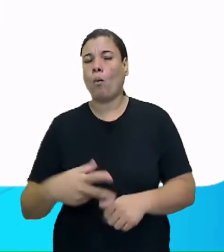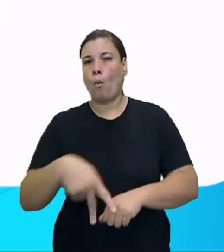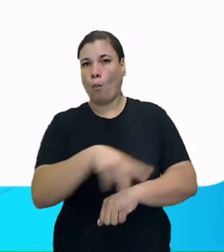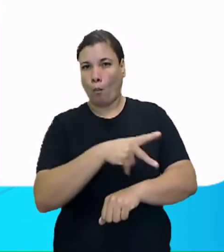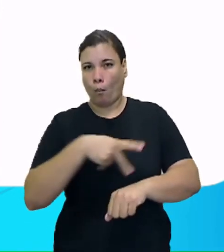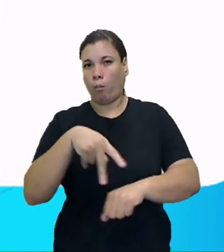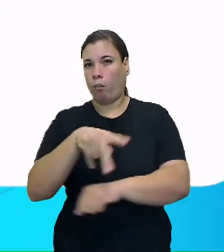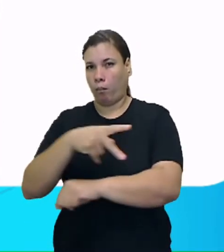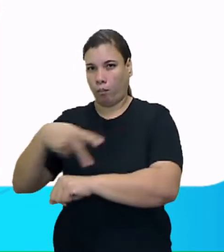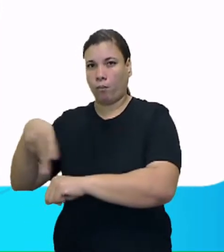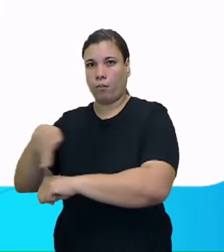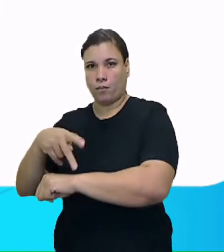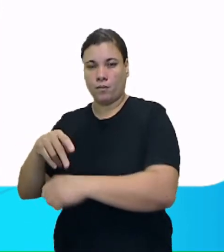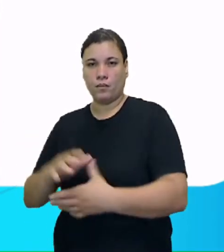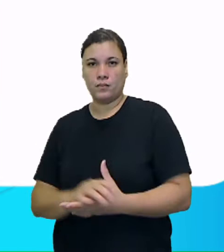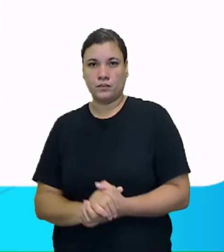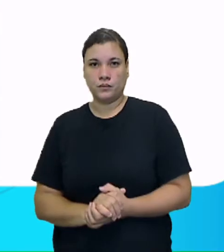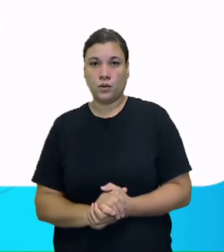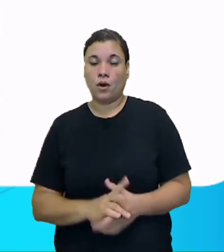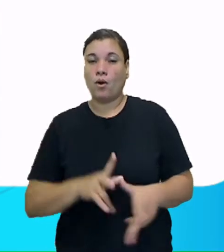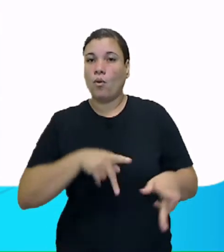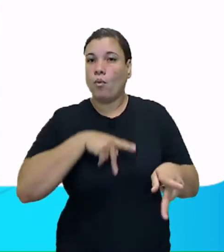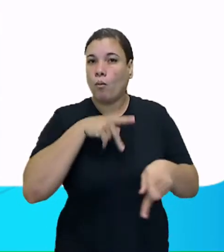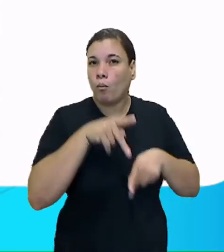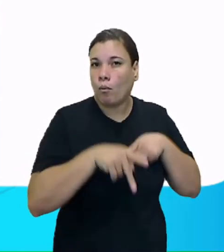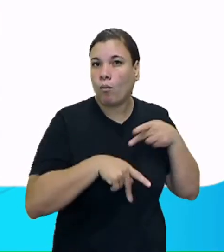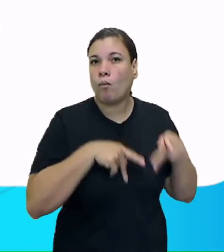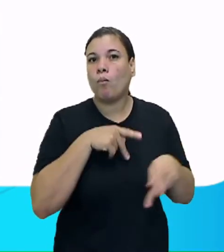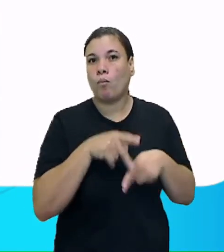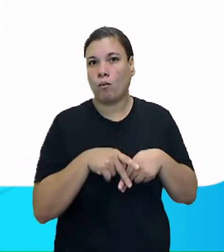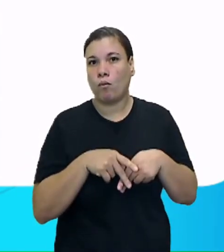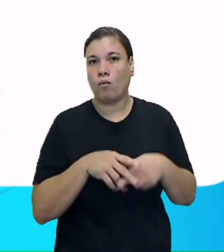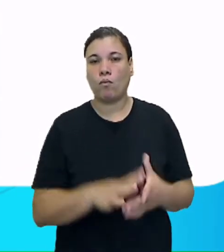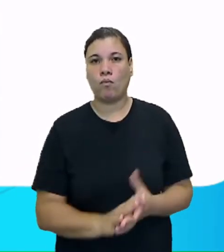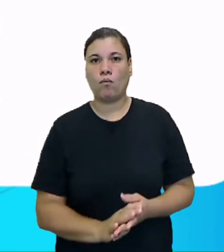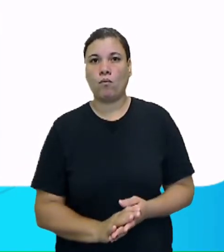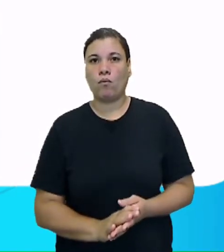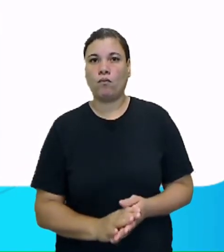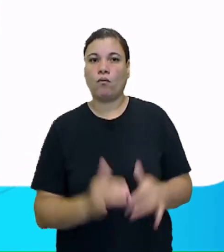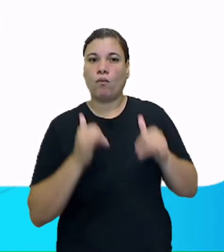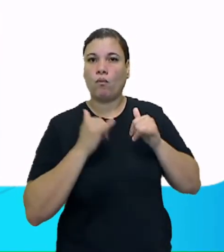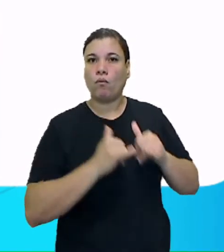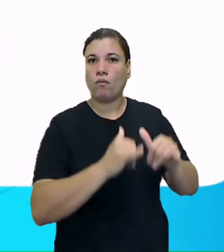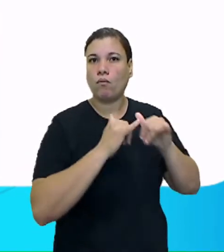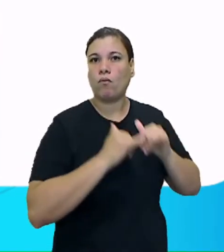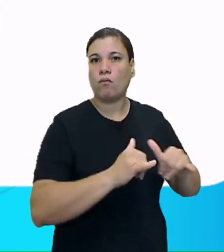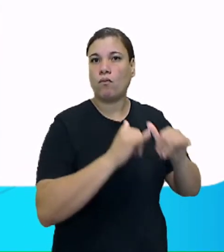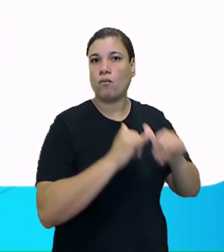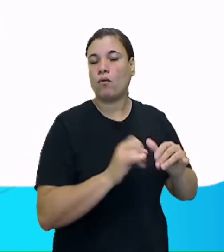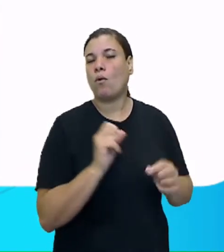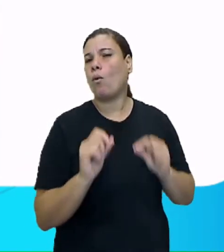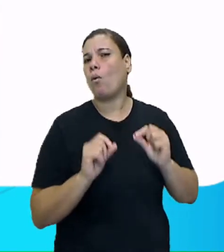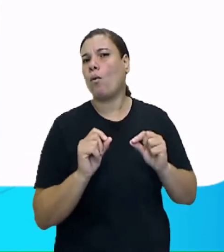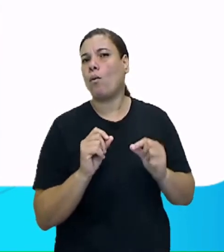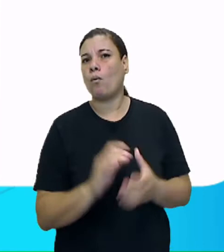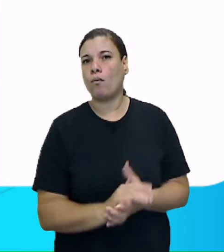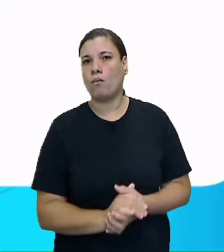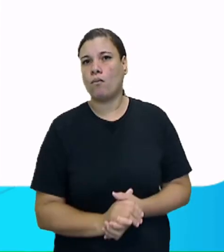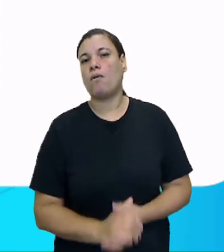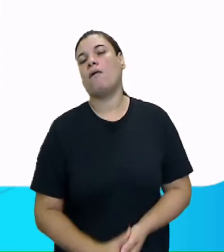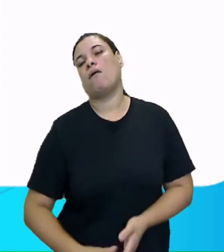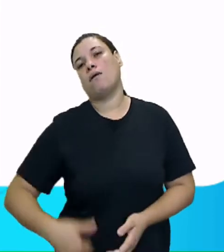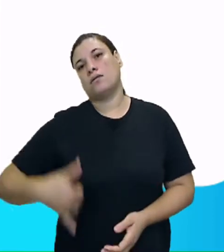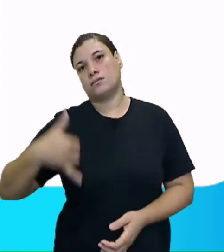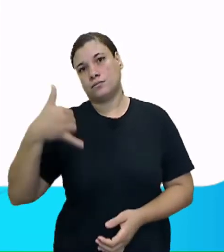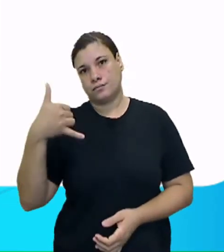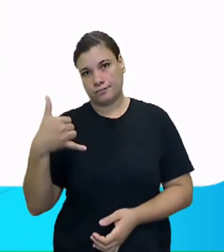também é informada da situação por meio de mensagens via celular. Então, a gente